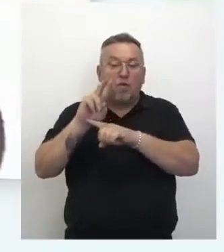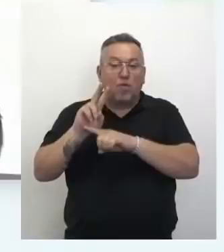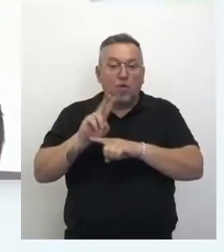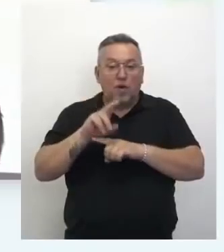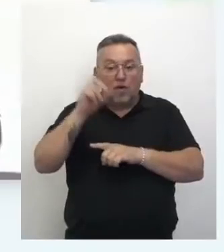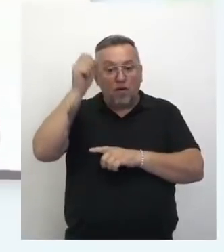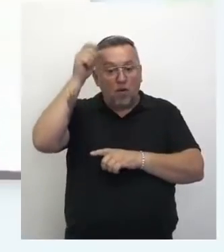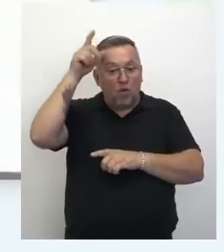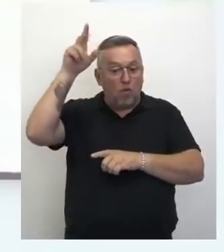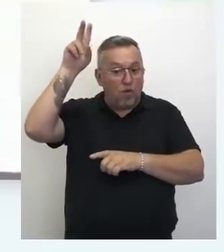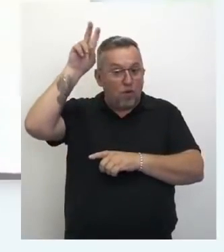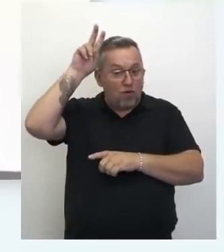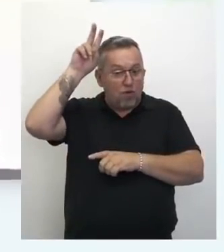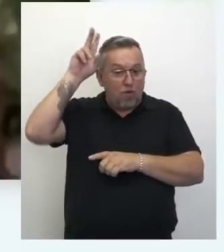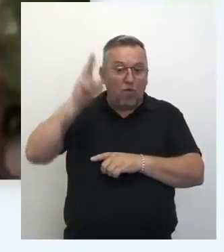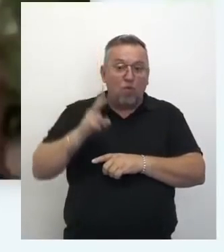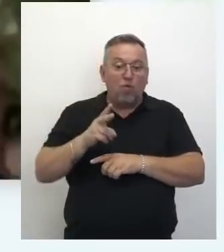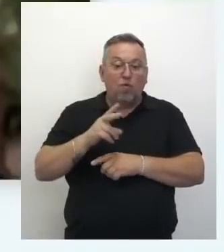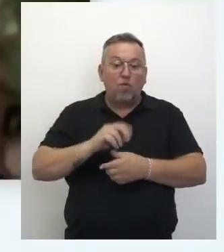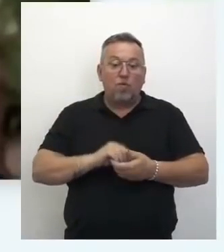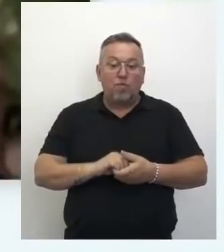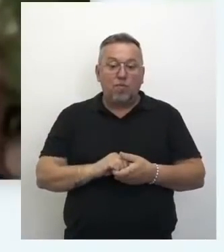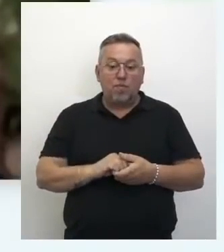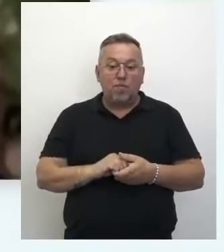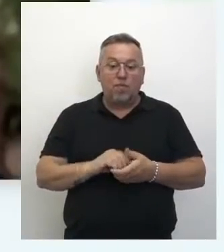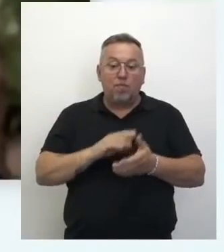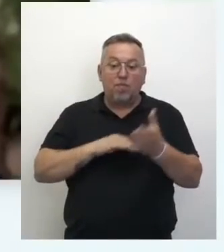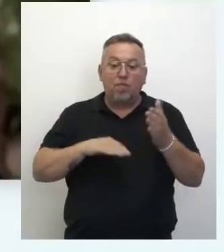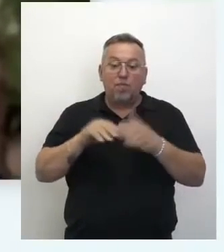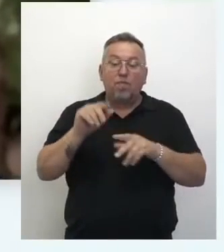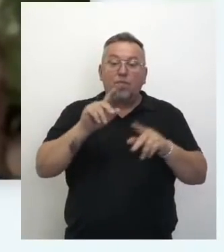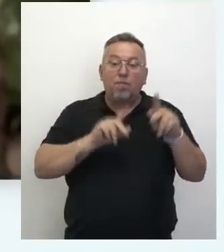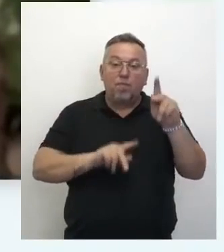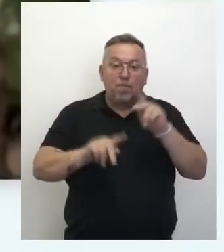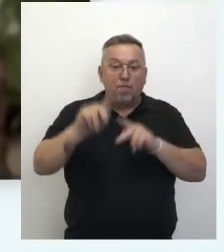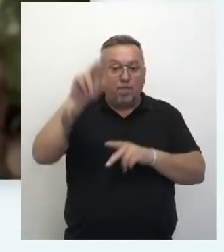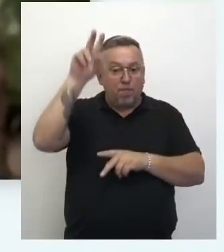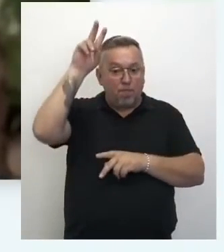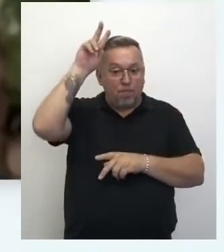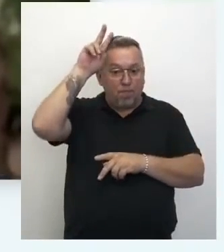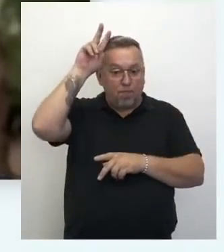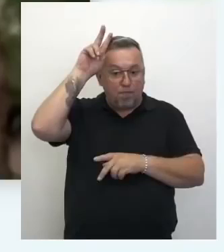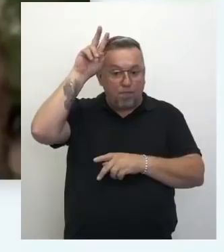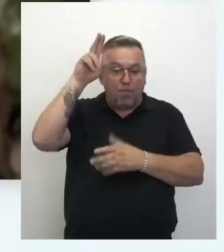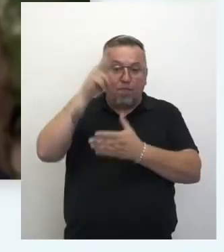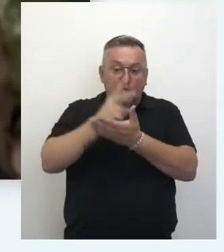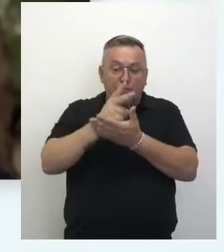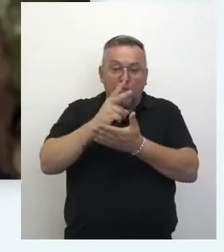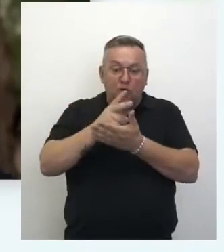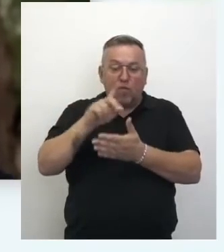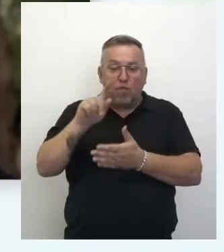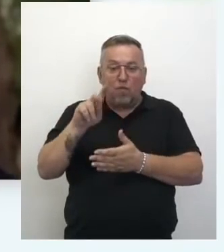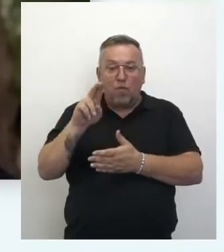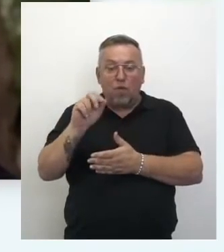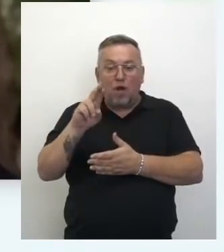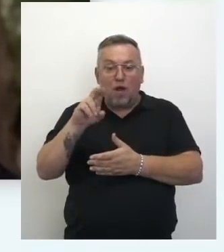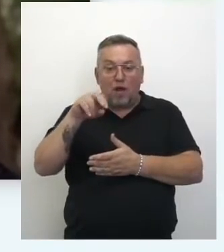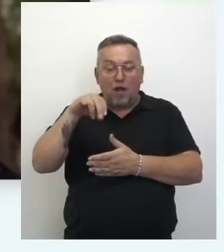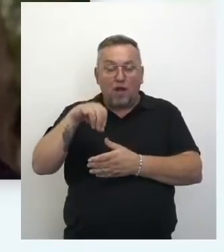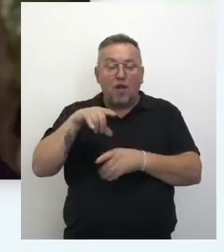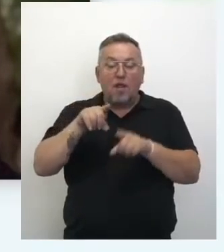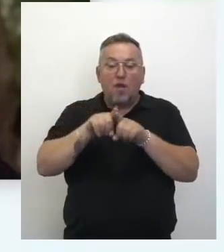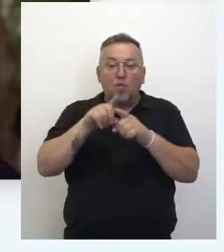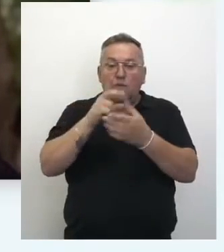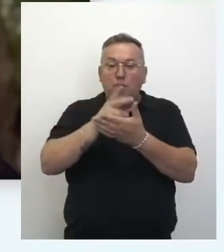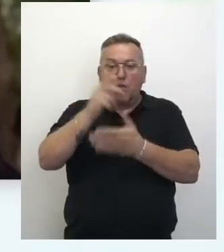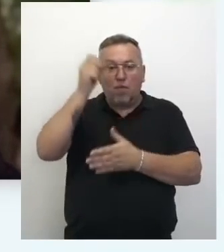da cultura indígena continua. Todos os povos indígenas, mesmo Guarani e outras culturas,